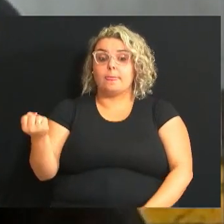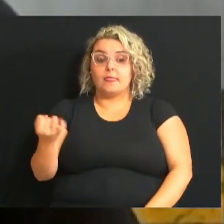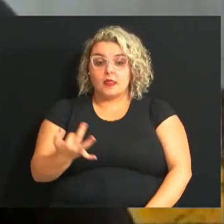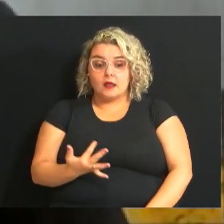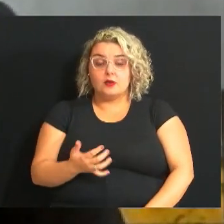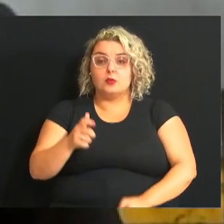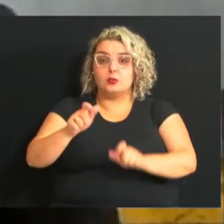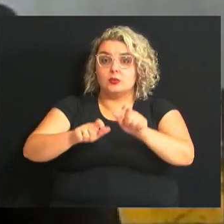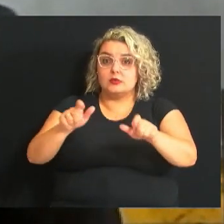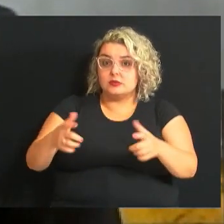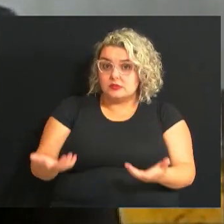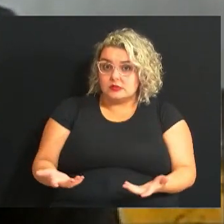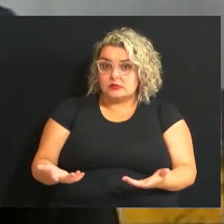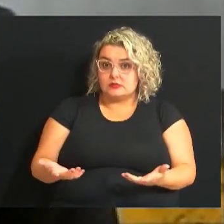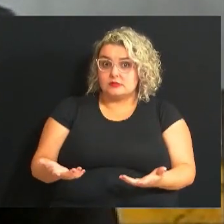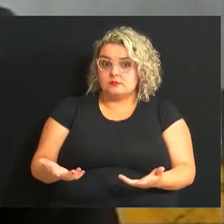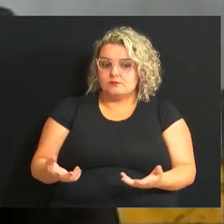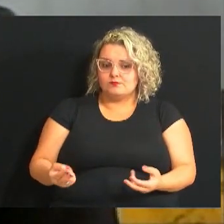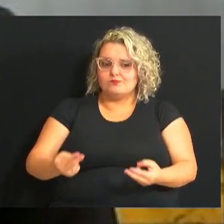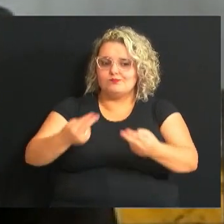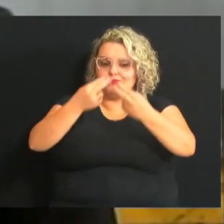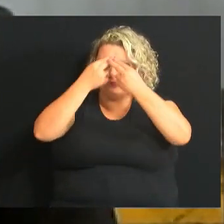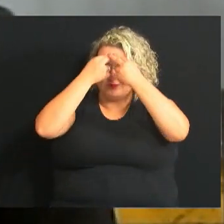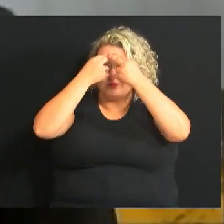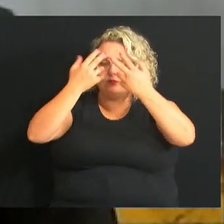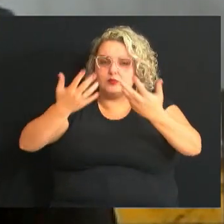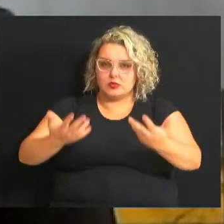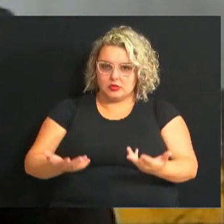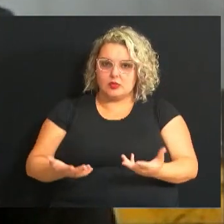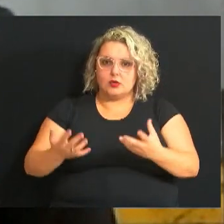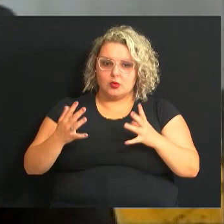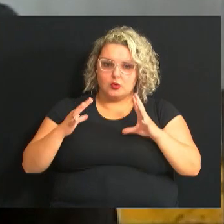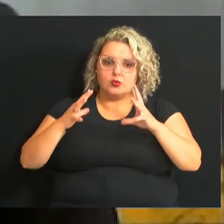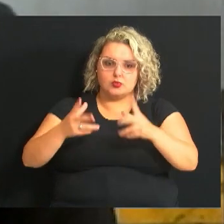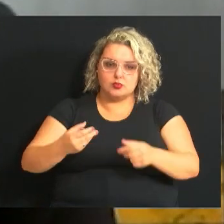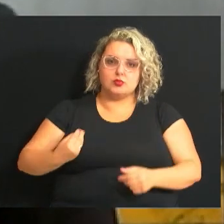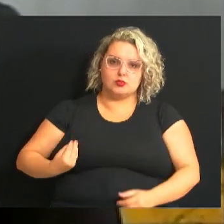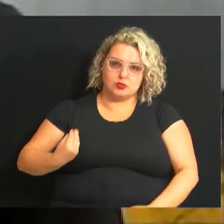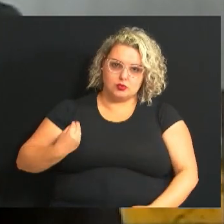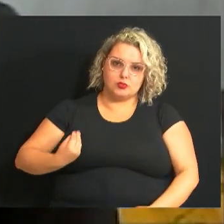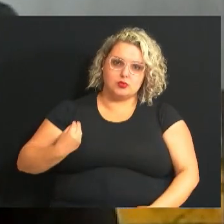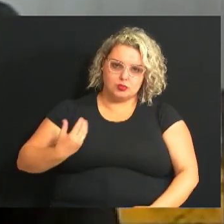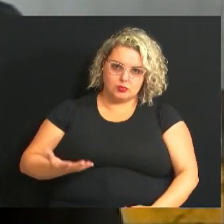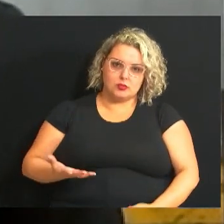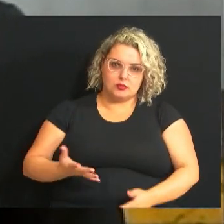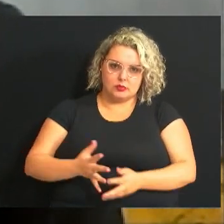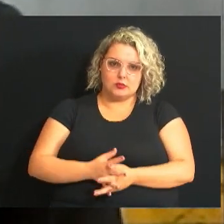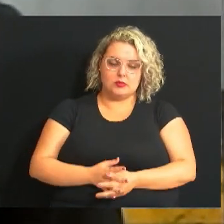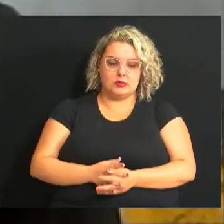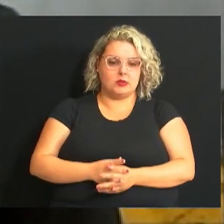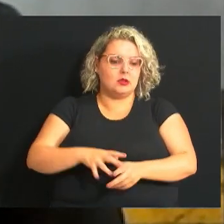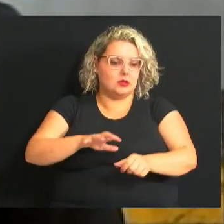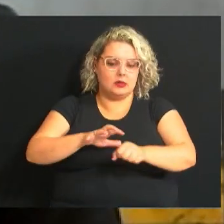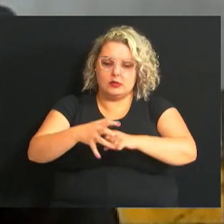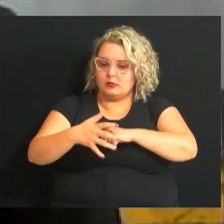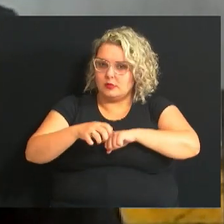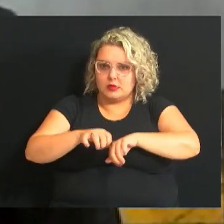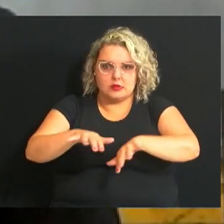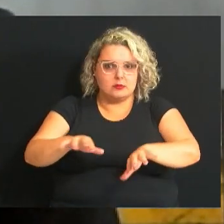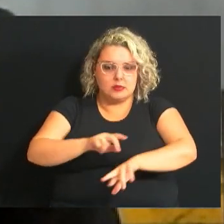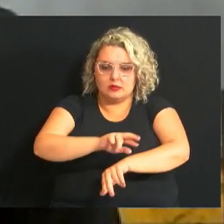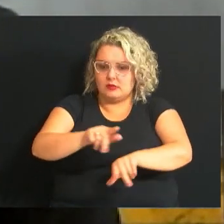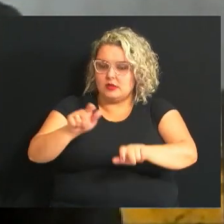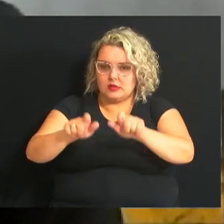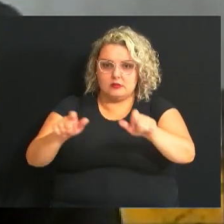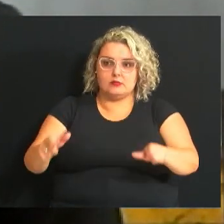estavam traumatizadas aí com tudo que passaram, né? Tipo, a pandemia, para muita gente, ainda está no